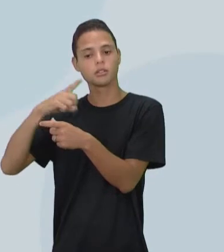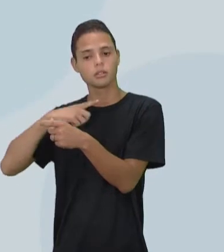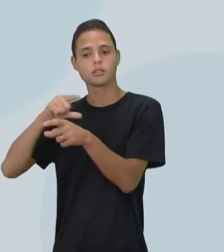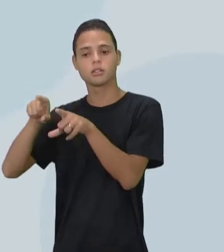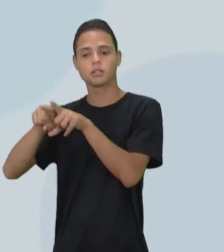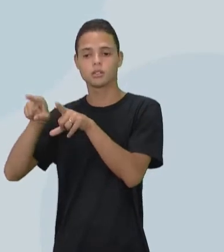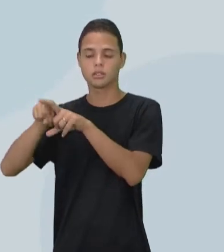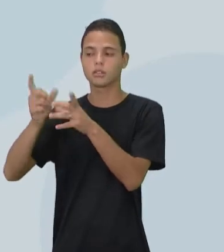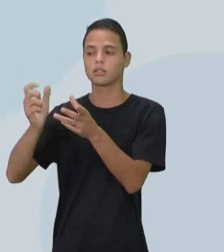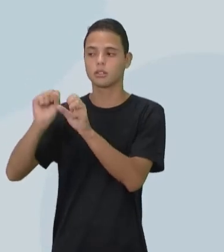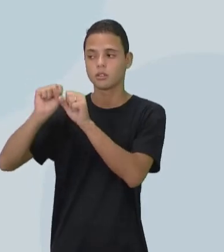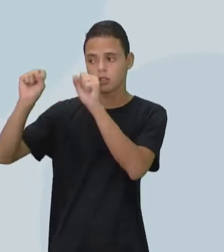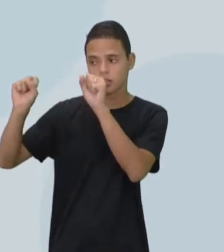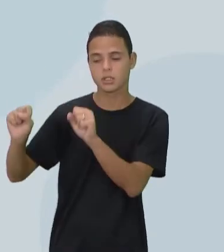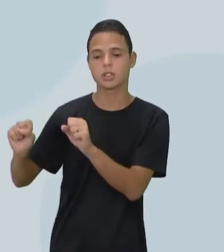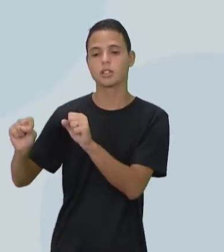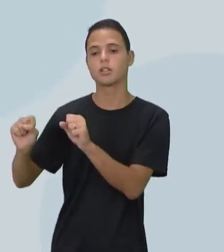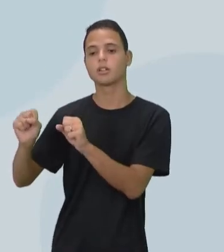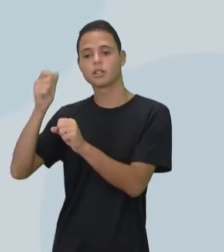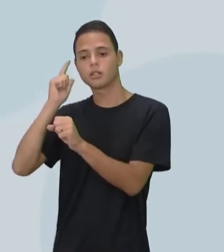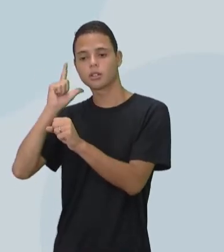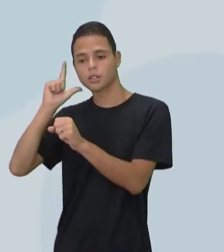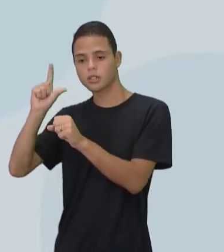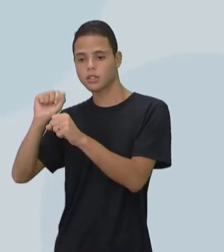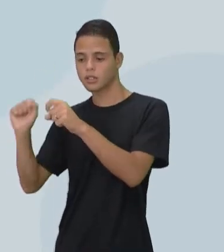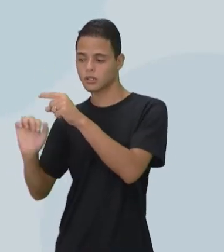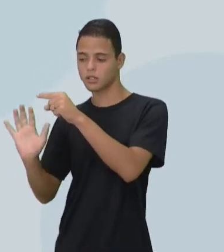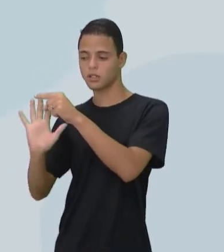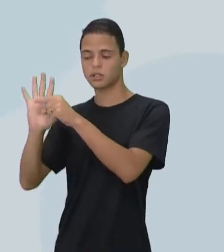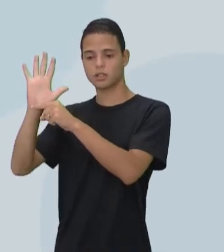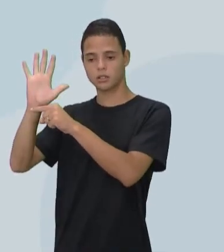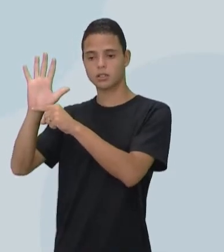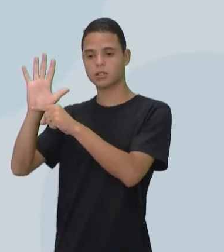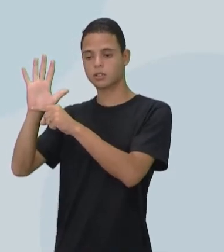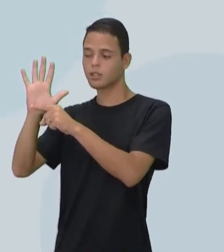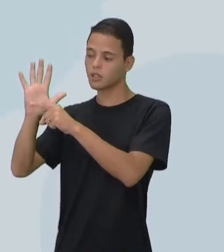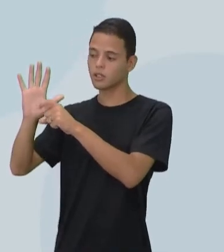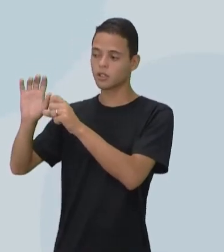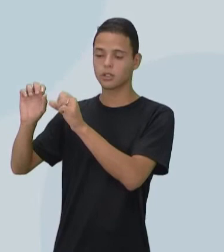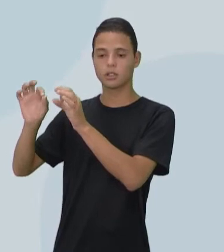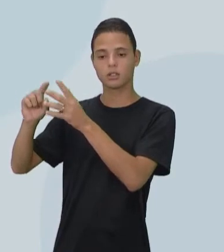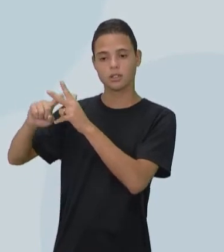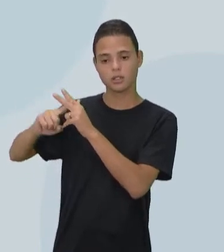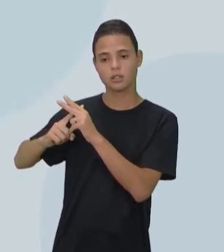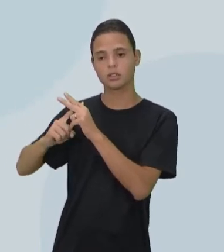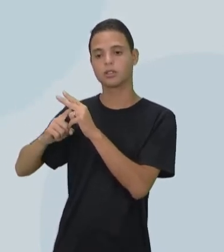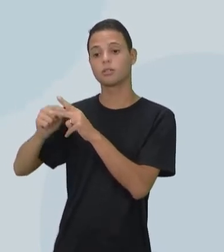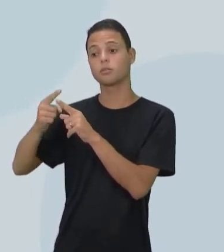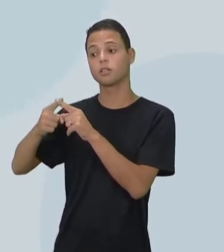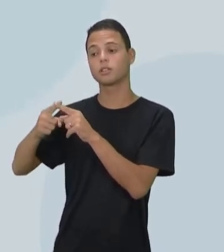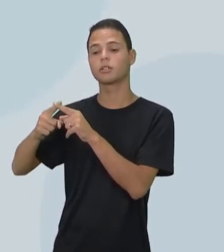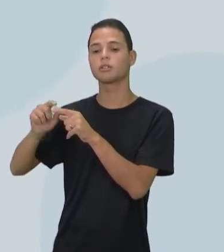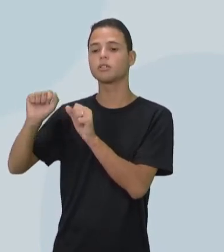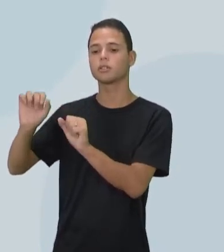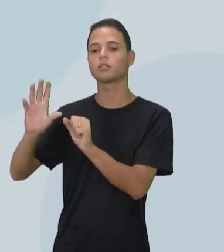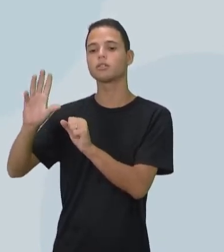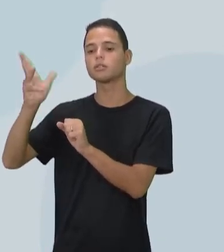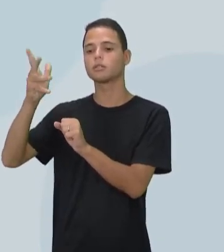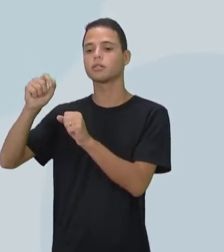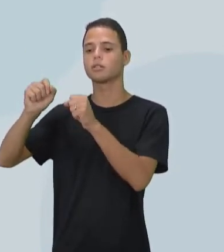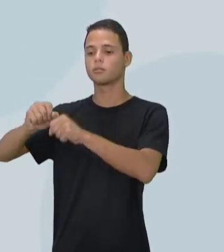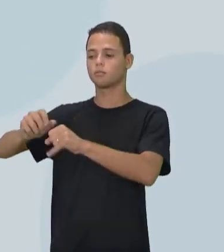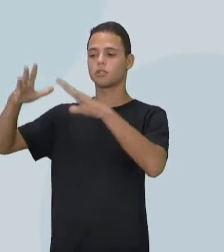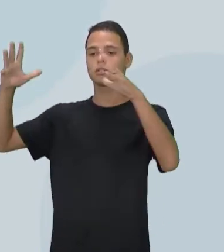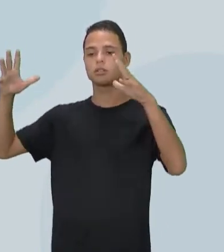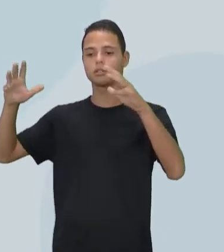dos gases, porque uma coisa importante é que esses gases, eles são... Explodem. Eu ia falar bonito,